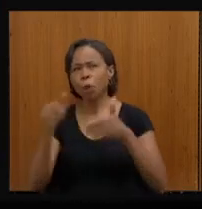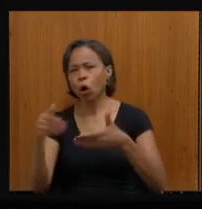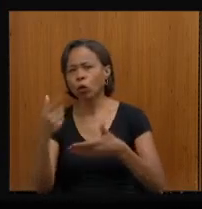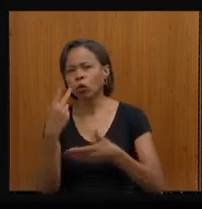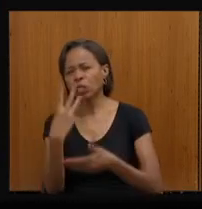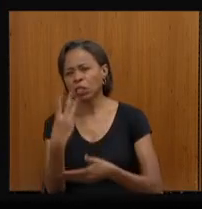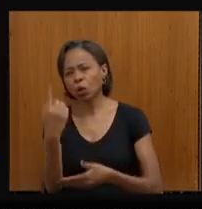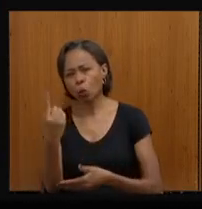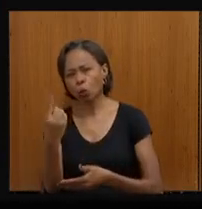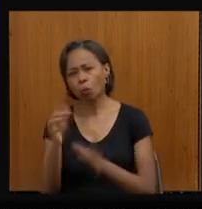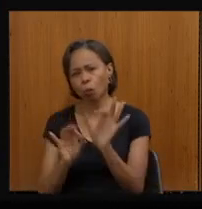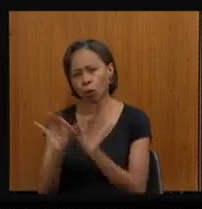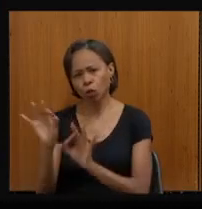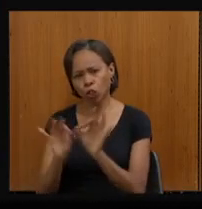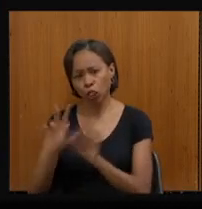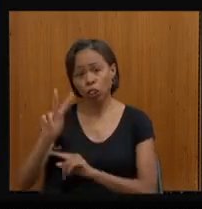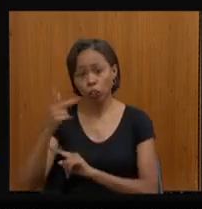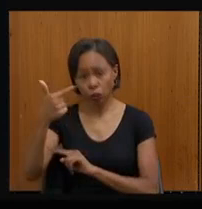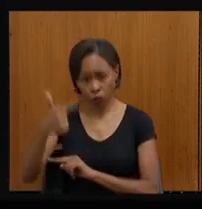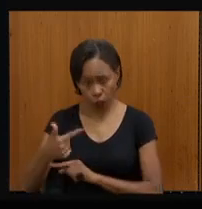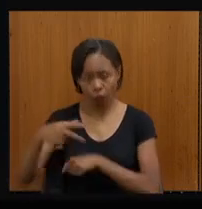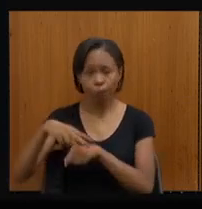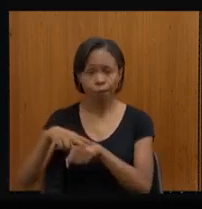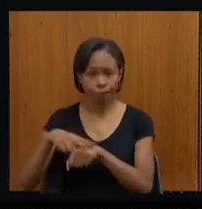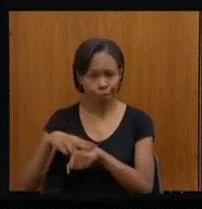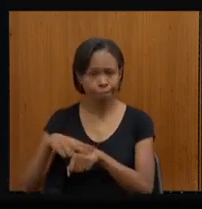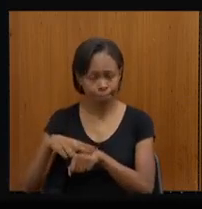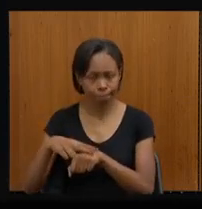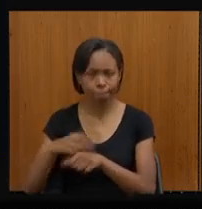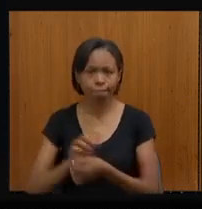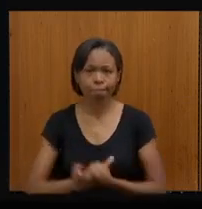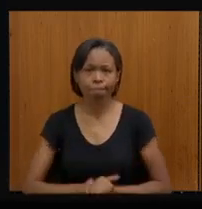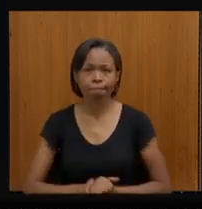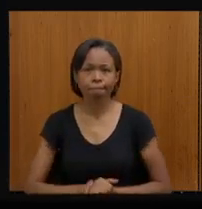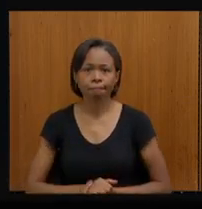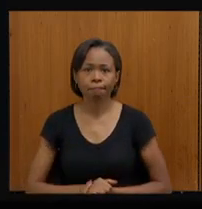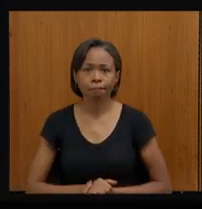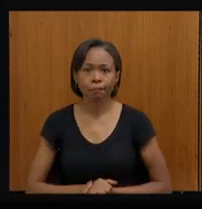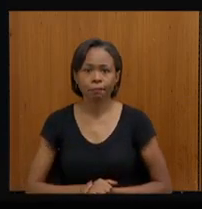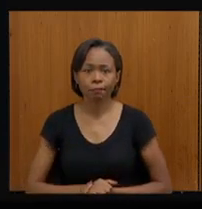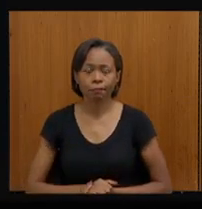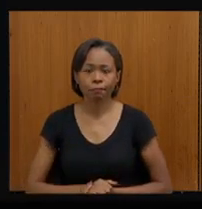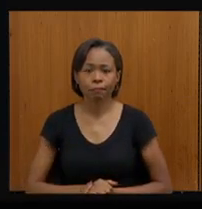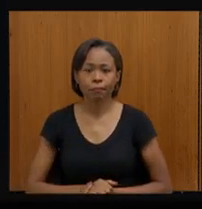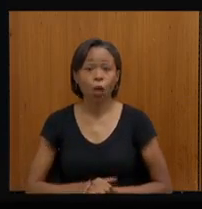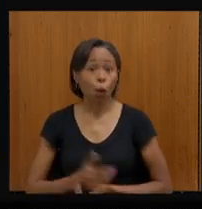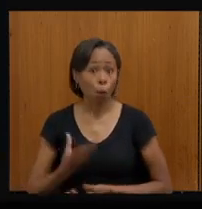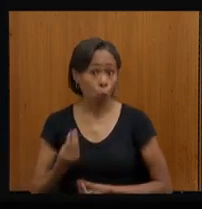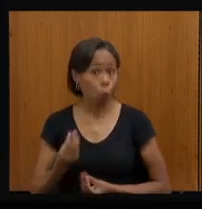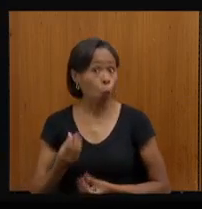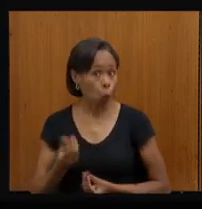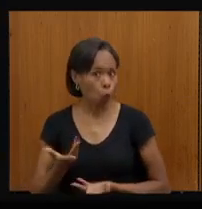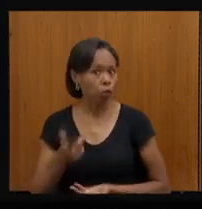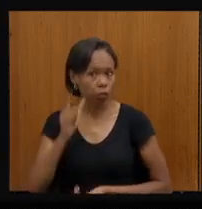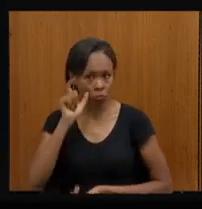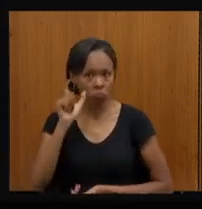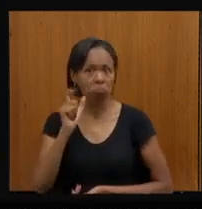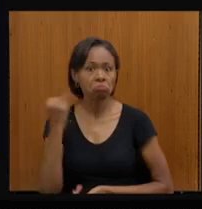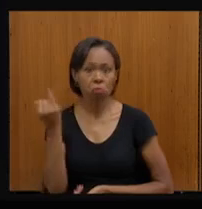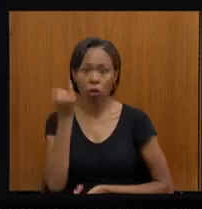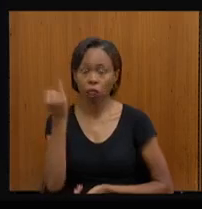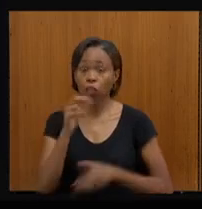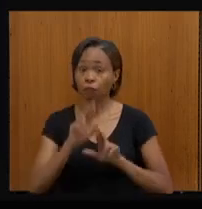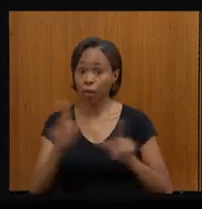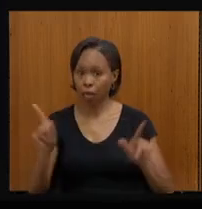hidrogênio então verde né de Rio Verde nesse caso é bastante são projetos interessantes muito